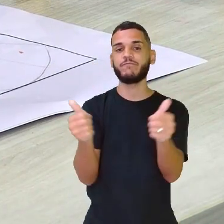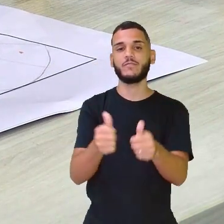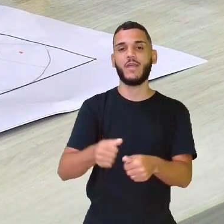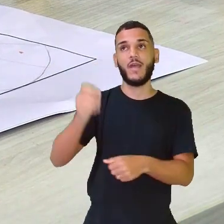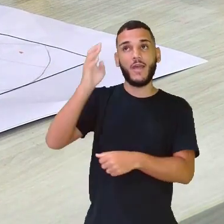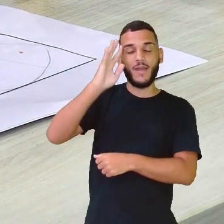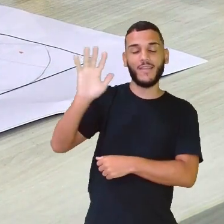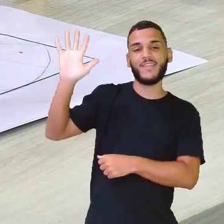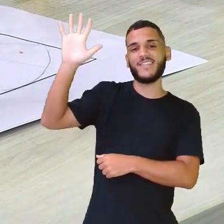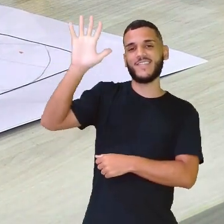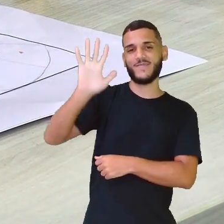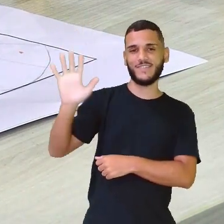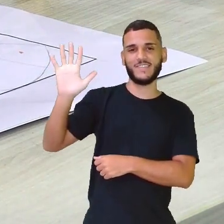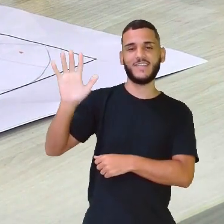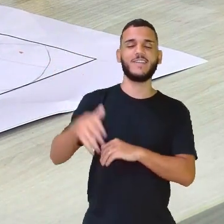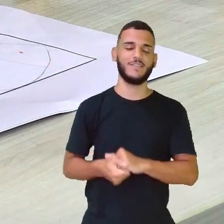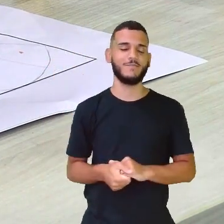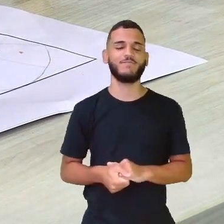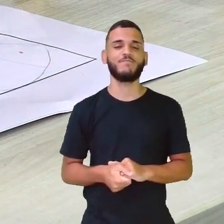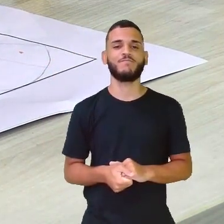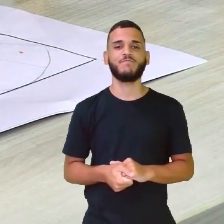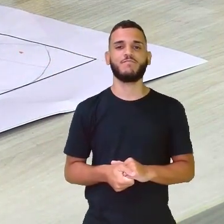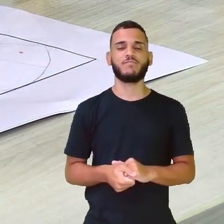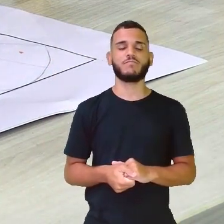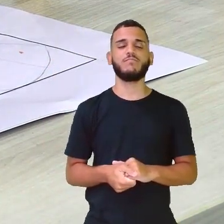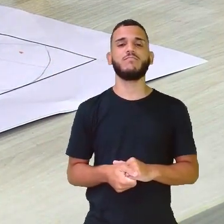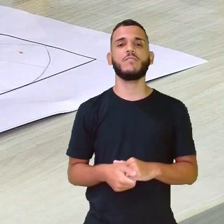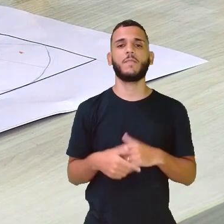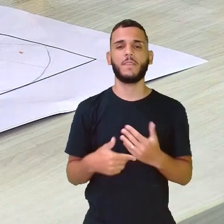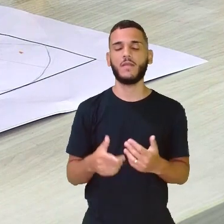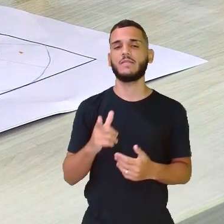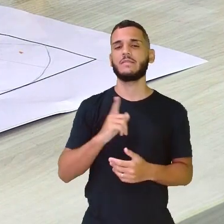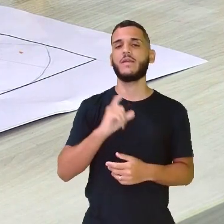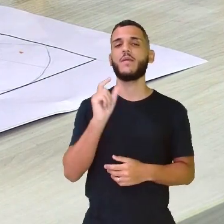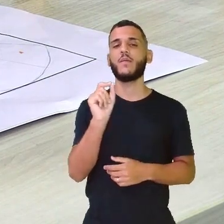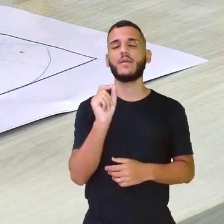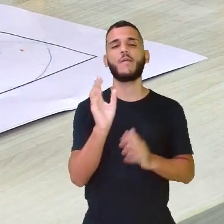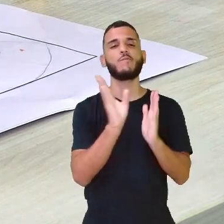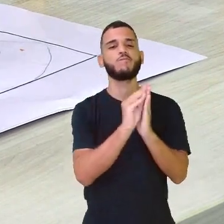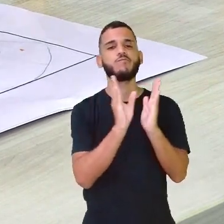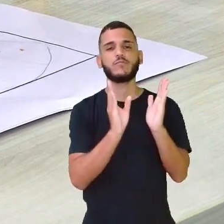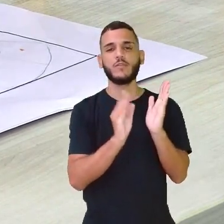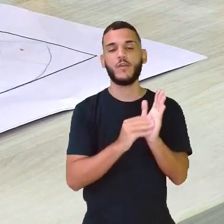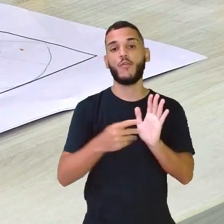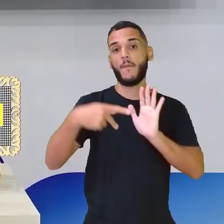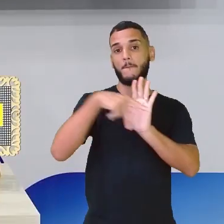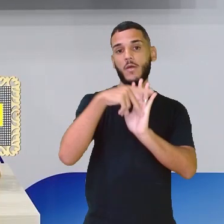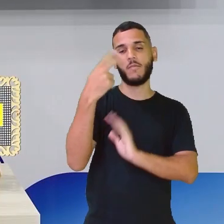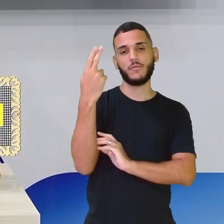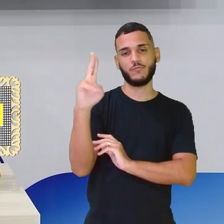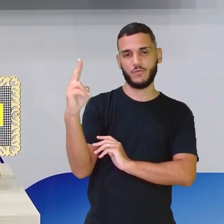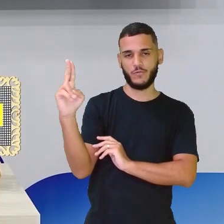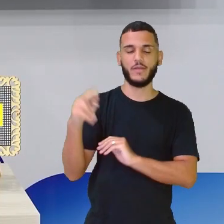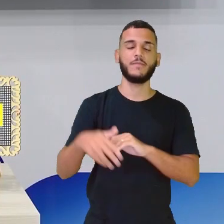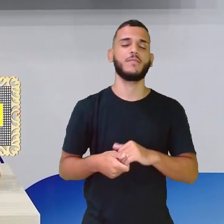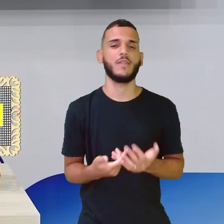né? Porque ele já faleceu. Então, ele trabalha alguns elementos da sua pátria, que é o Uruguai.